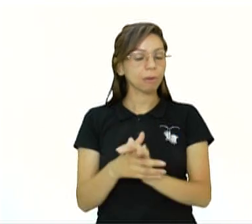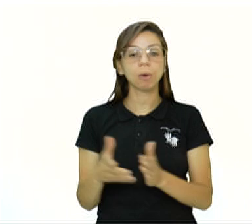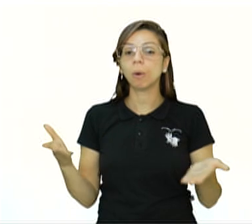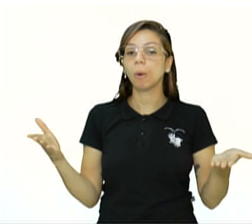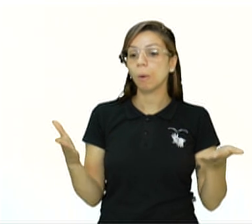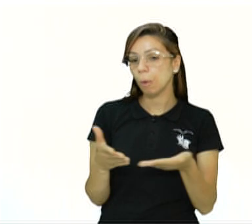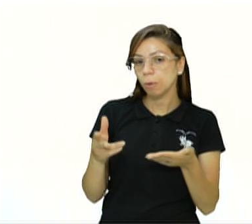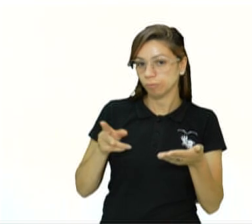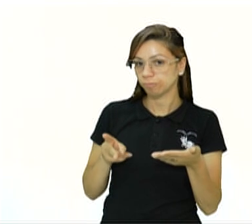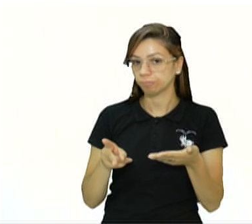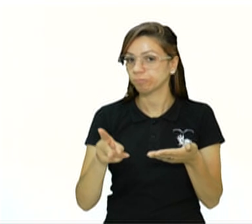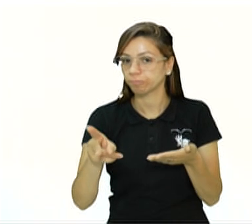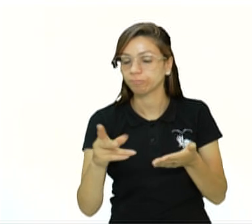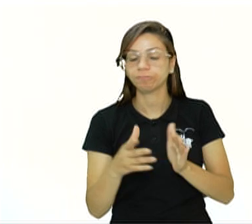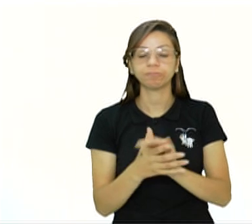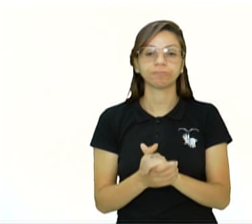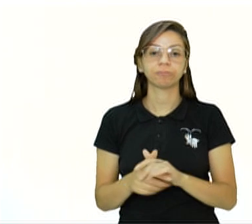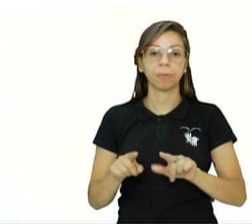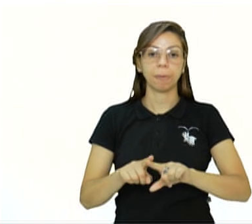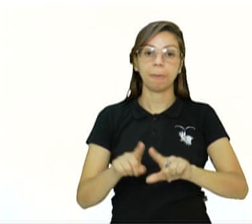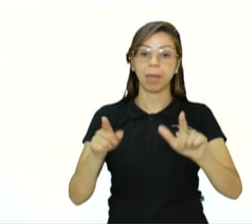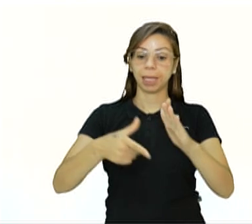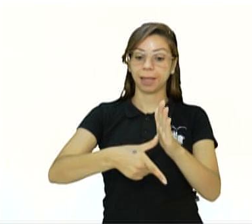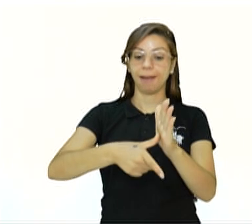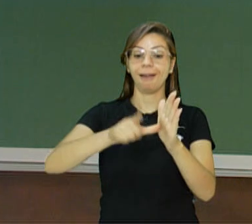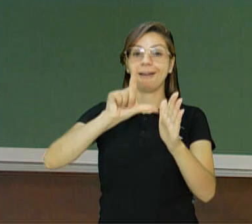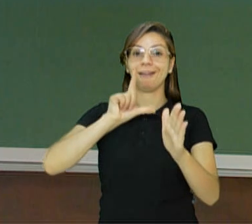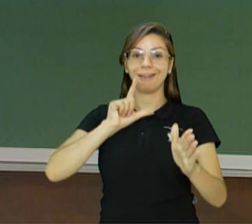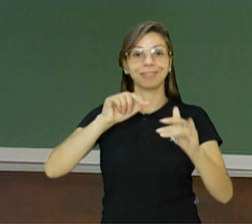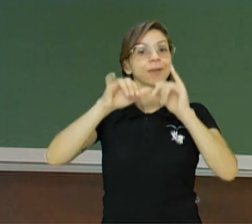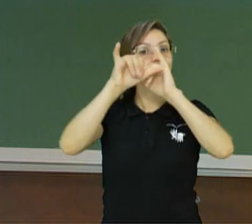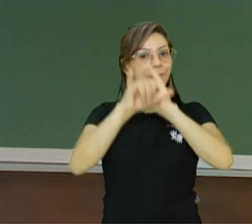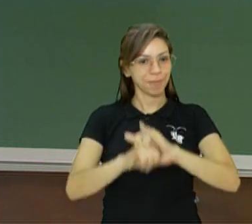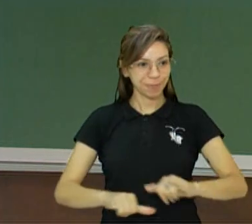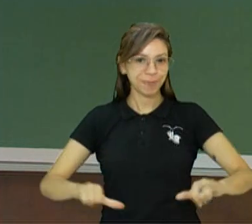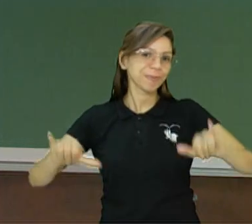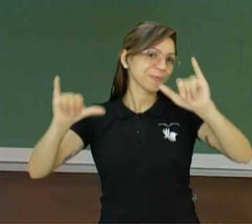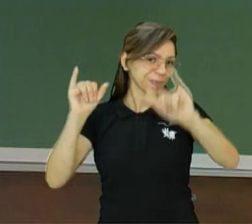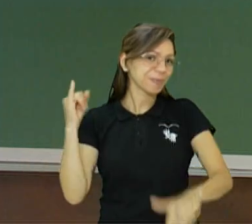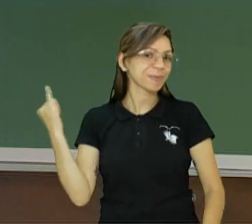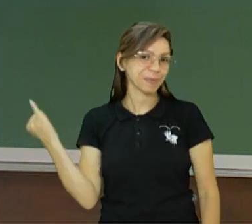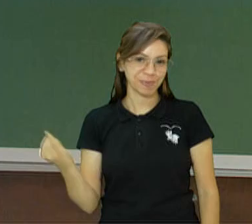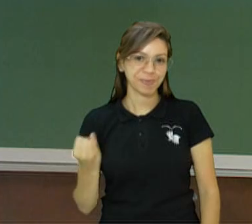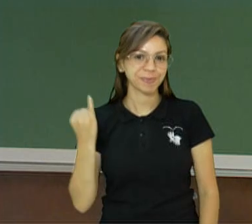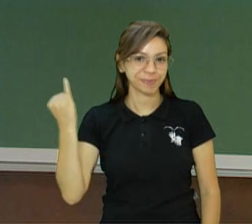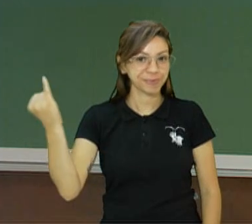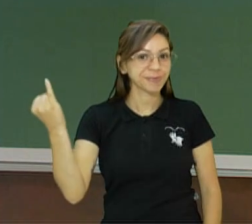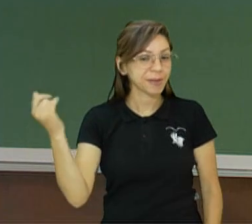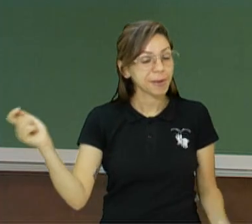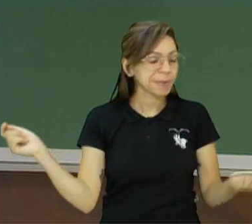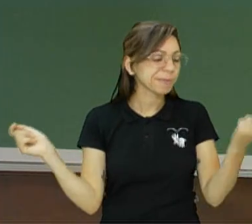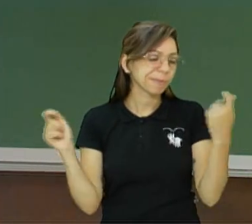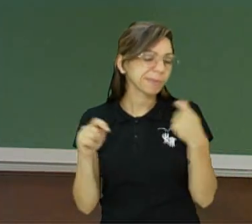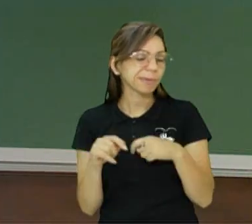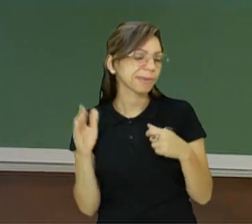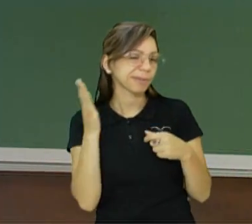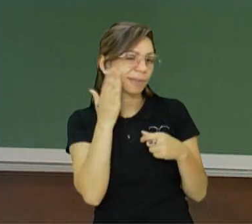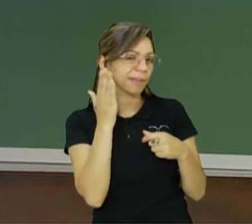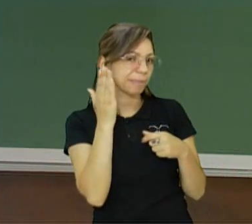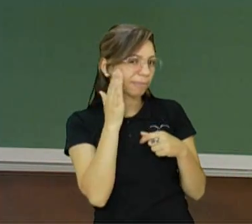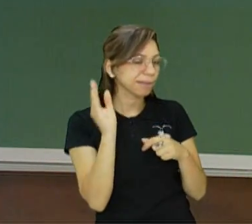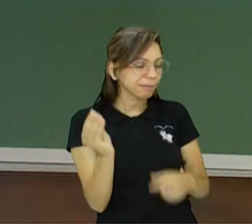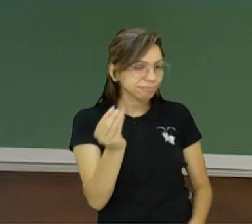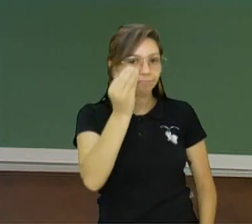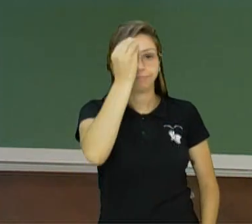dar continuação. Mas antes disso, aqueles avisos que são muito importantes e vocês já deveriam saber de cor,